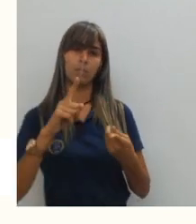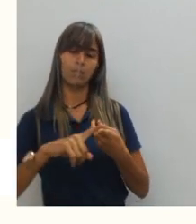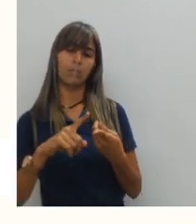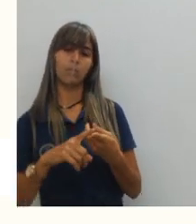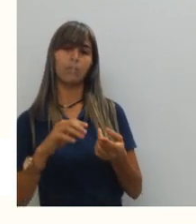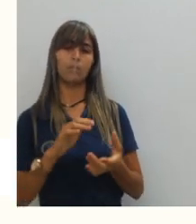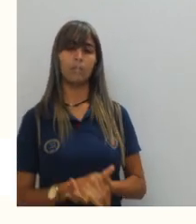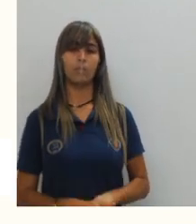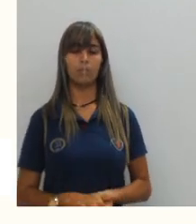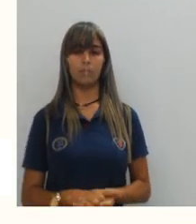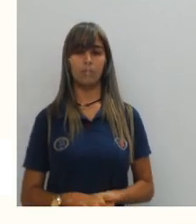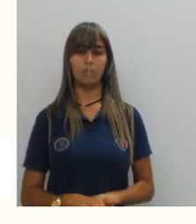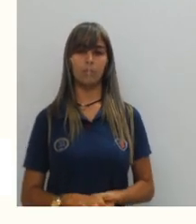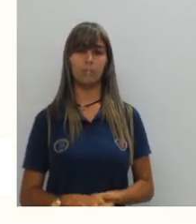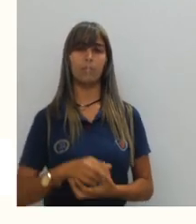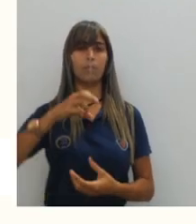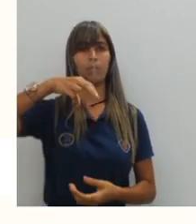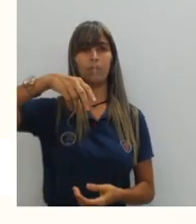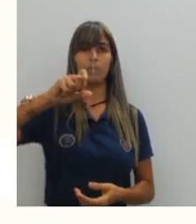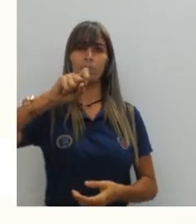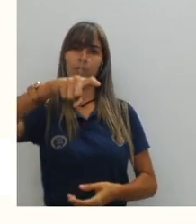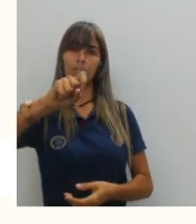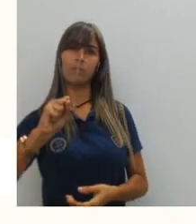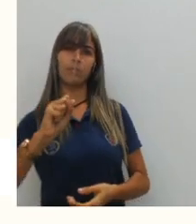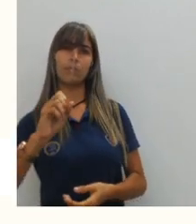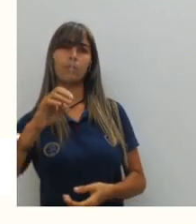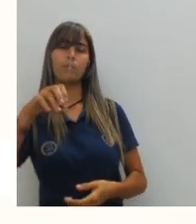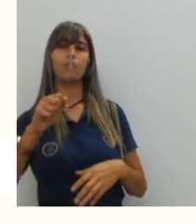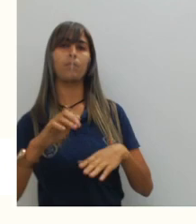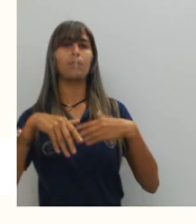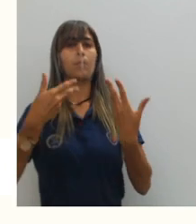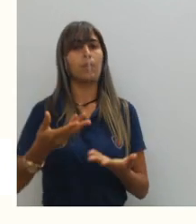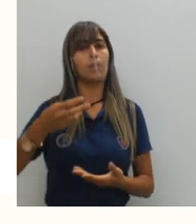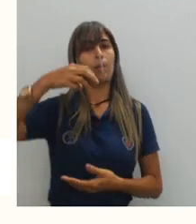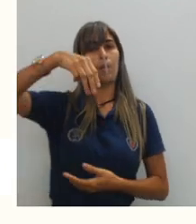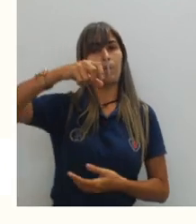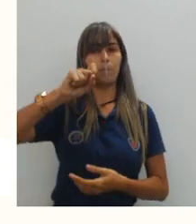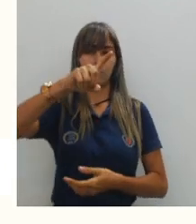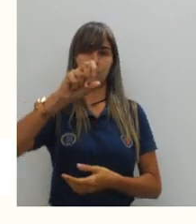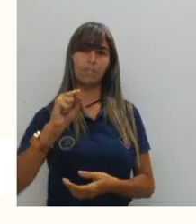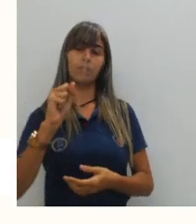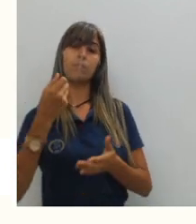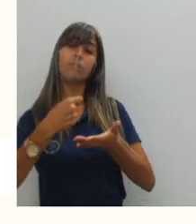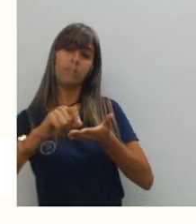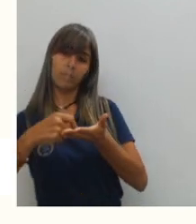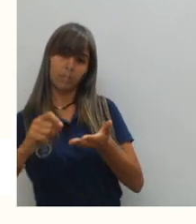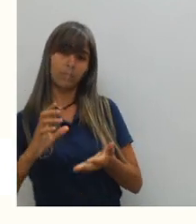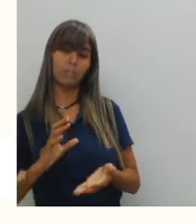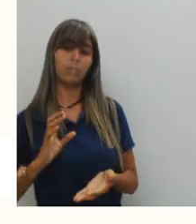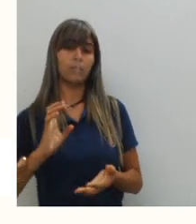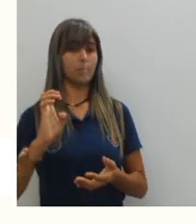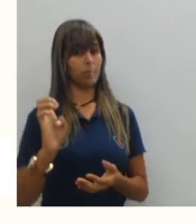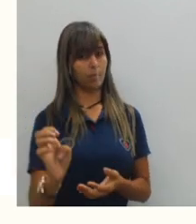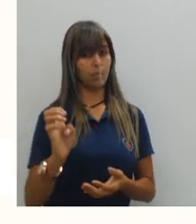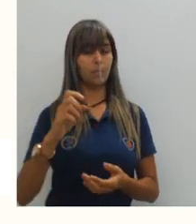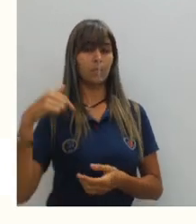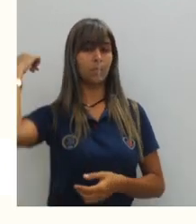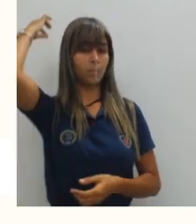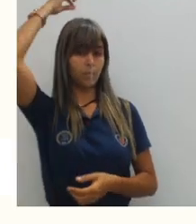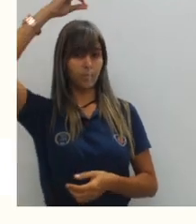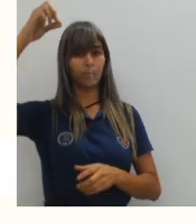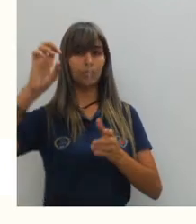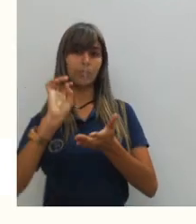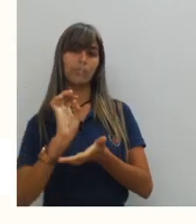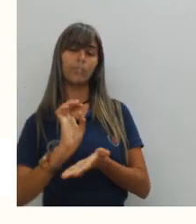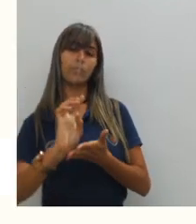aí o Max Weber, não é? Gente, o Max Weber, quando ele escreveu A Ética Protestante e o Espírito do Capitalismo, é um